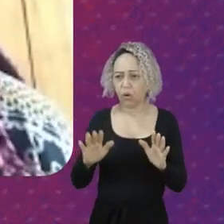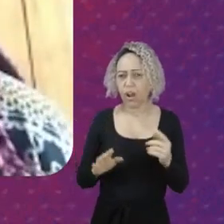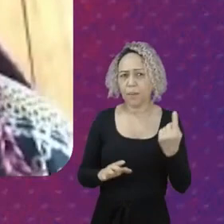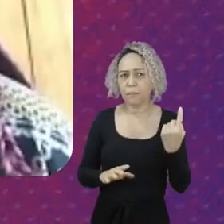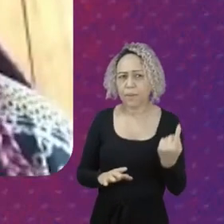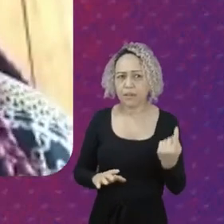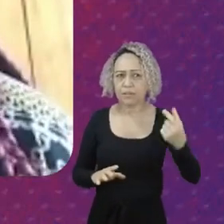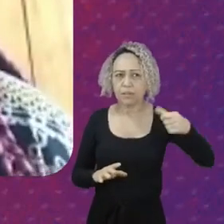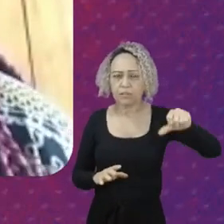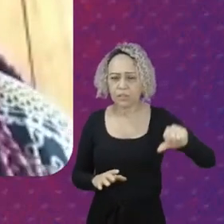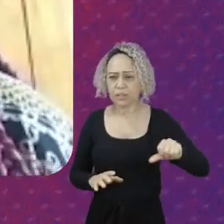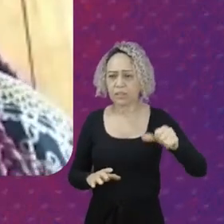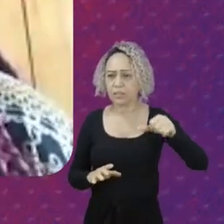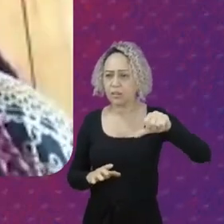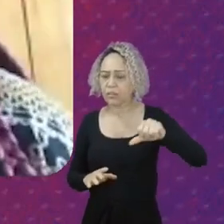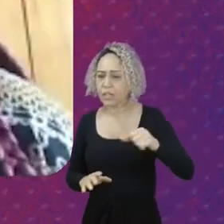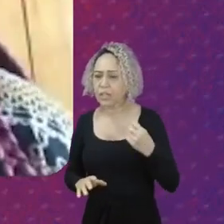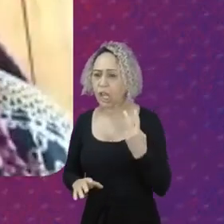1992, né,